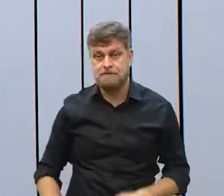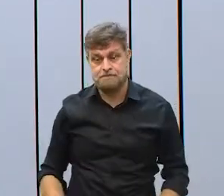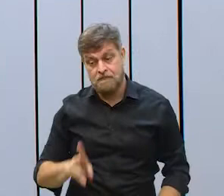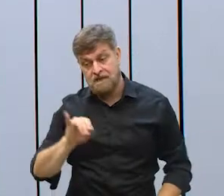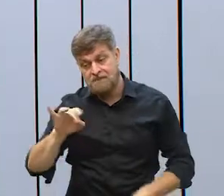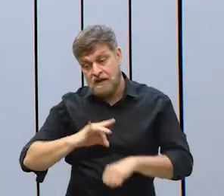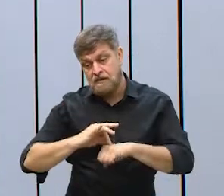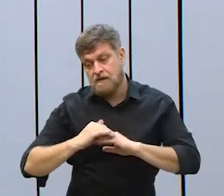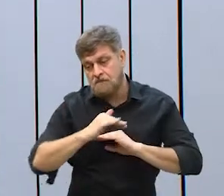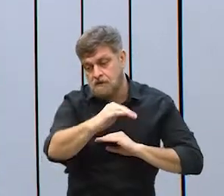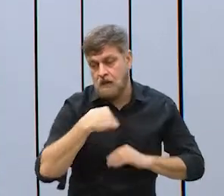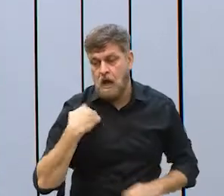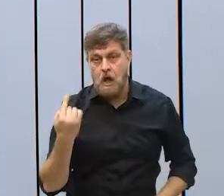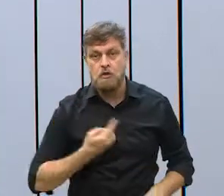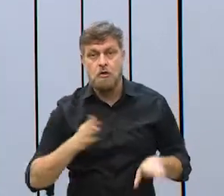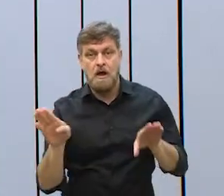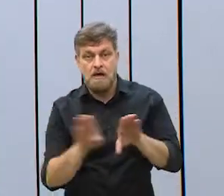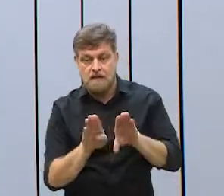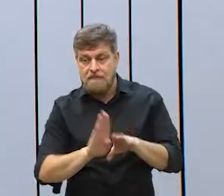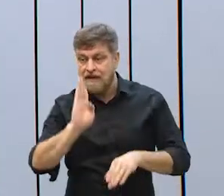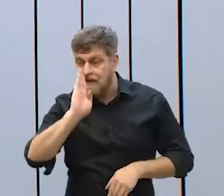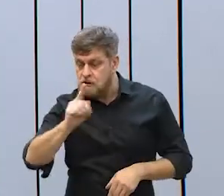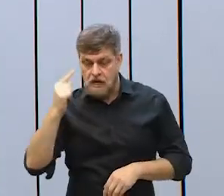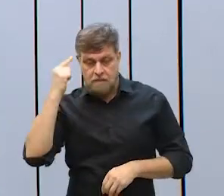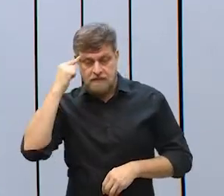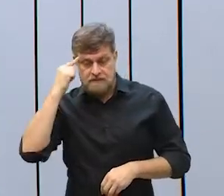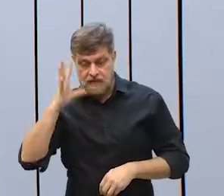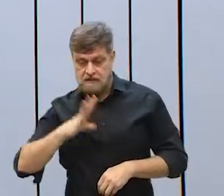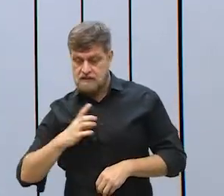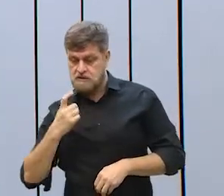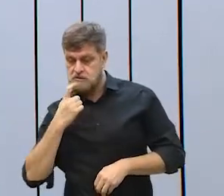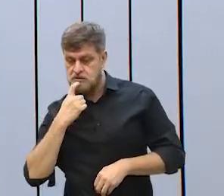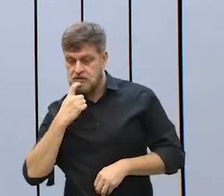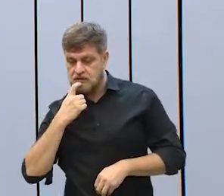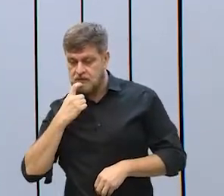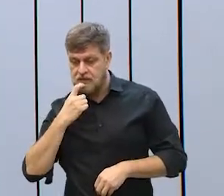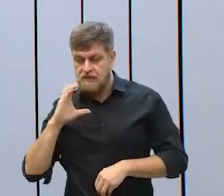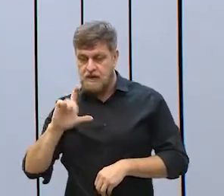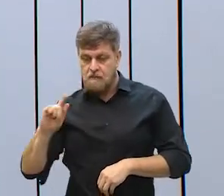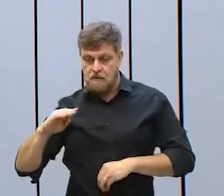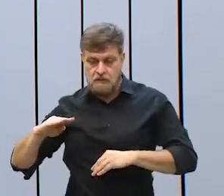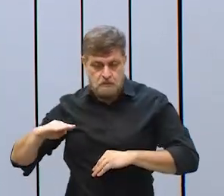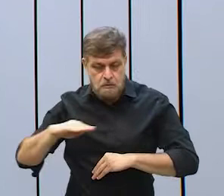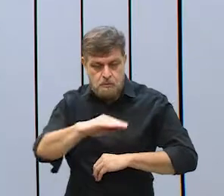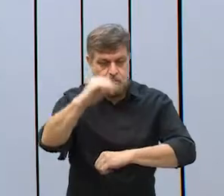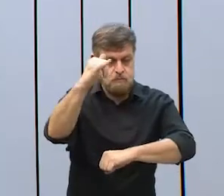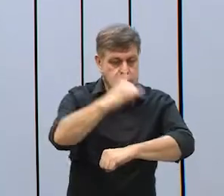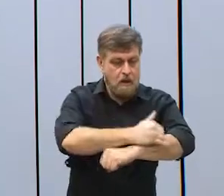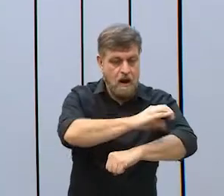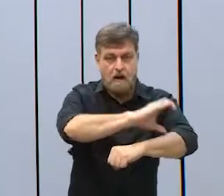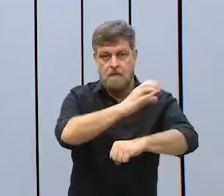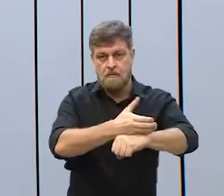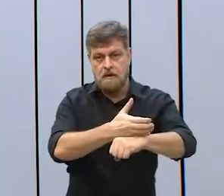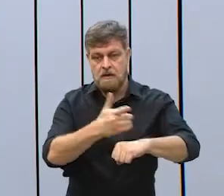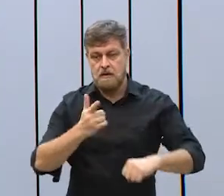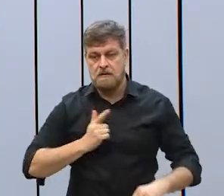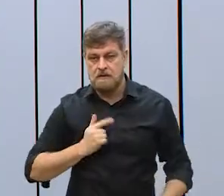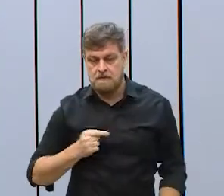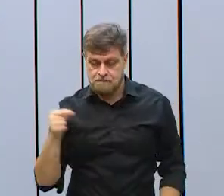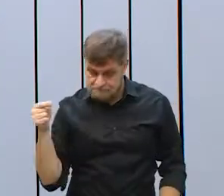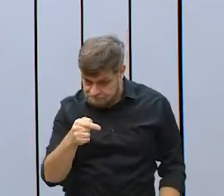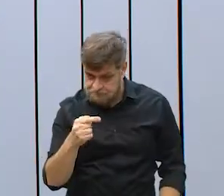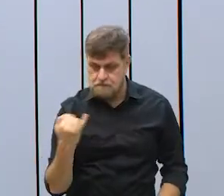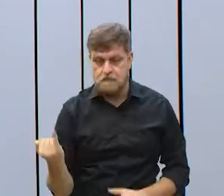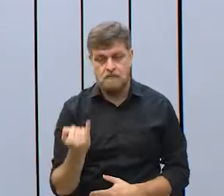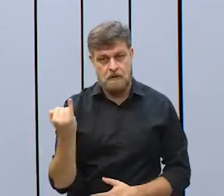uma oportunidade para a gente já interligar, pelo menos nessa que está mais próxima, se não dá pela Bandeirantes. Então, essas ligações,